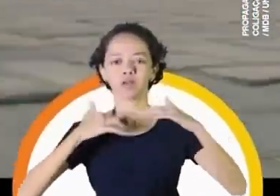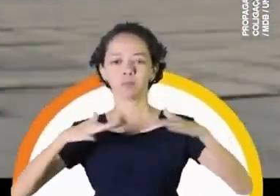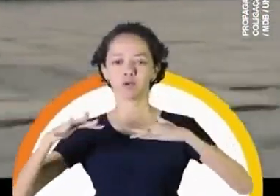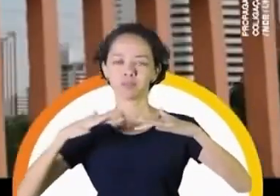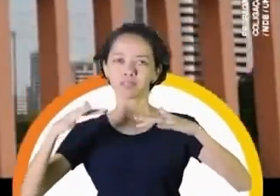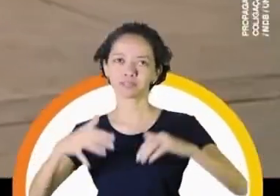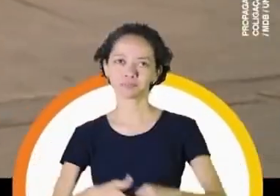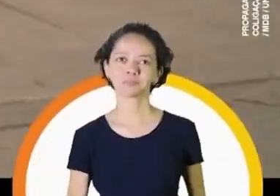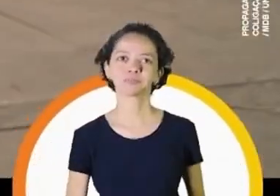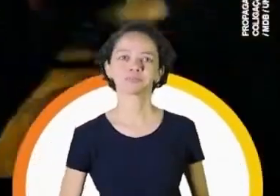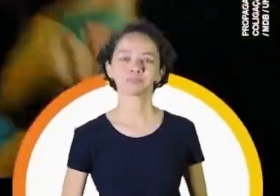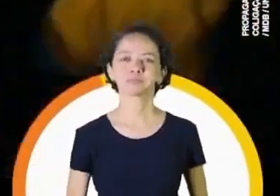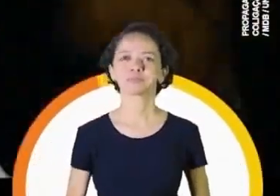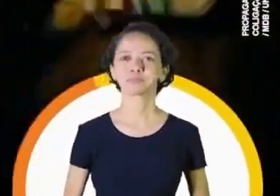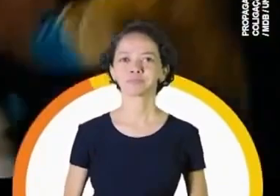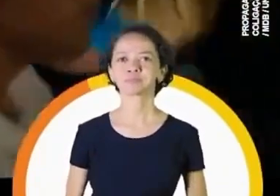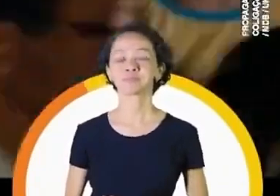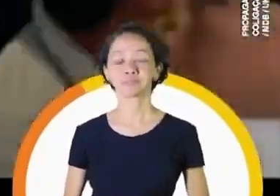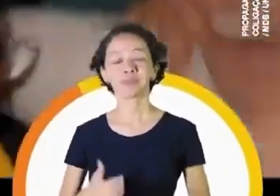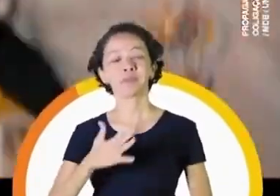melhor.